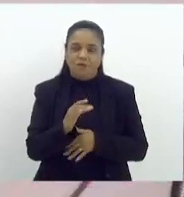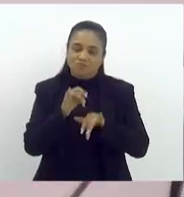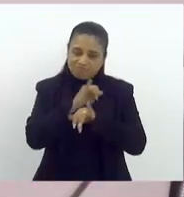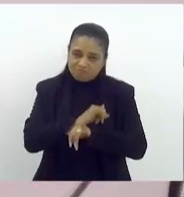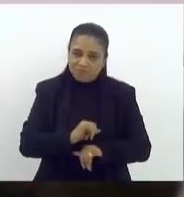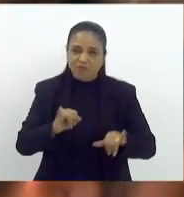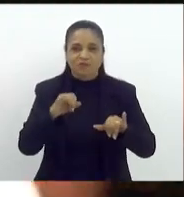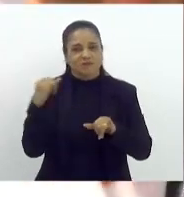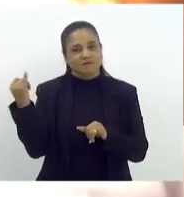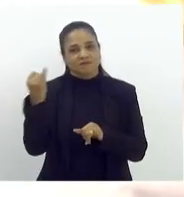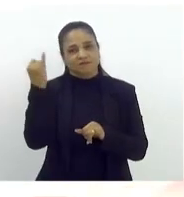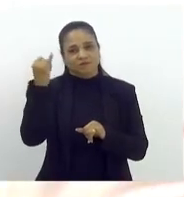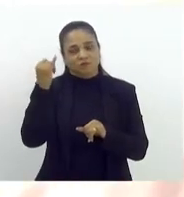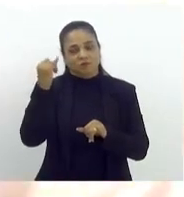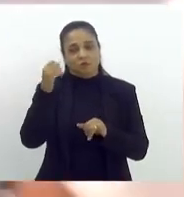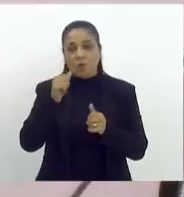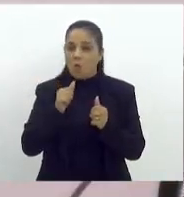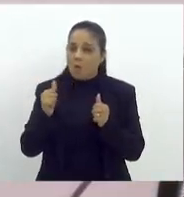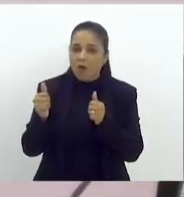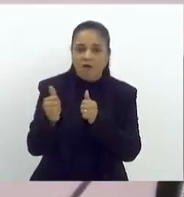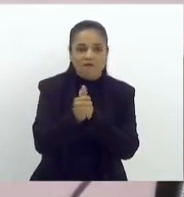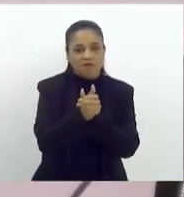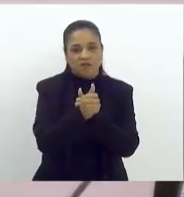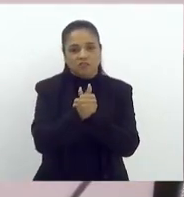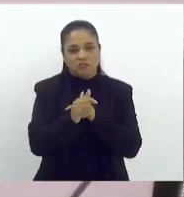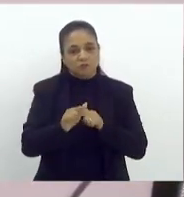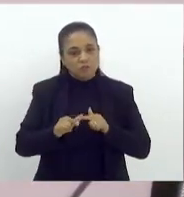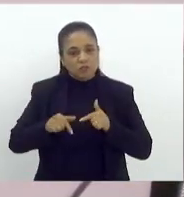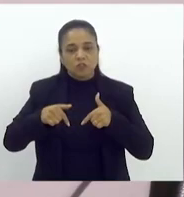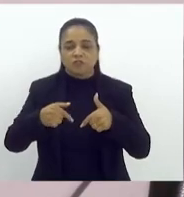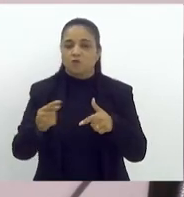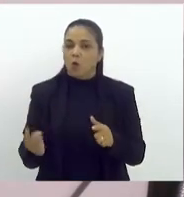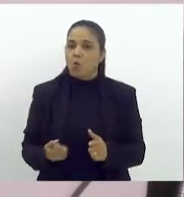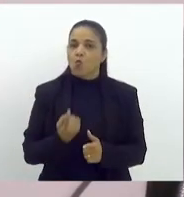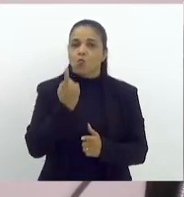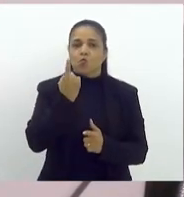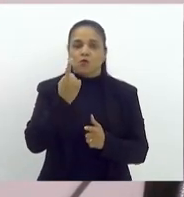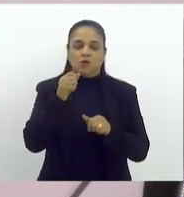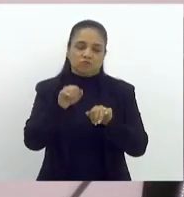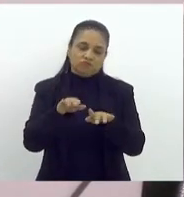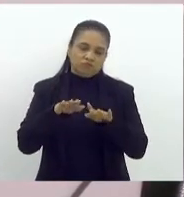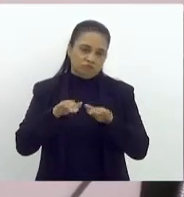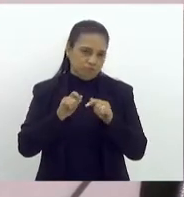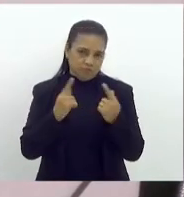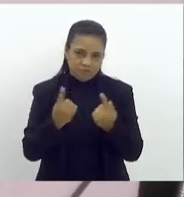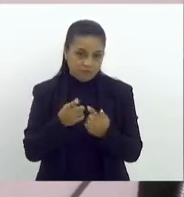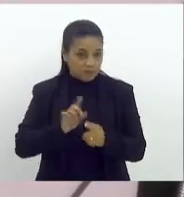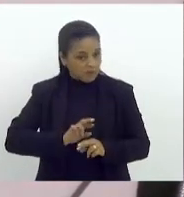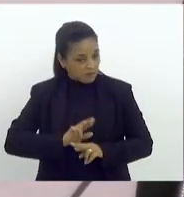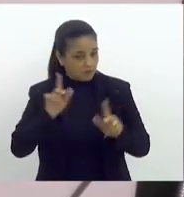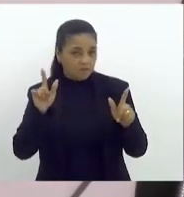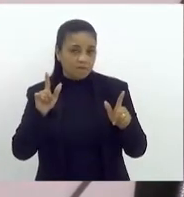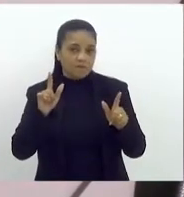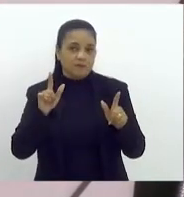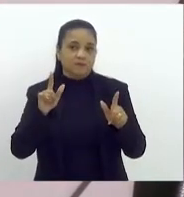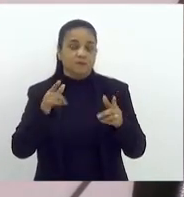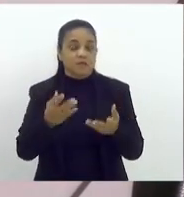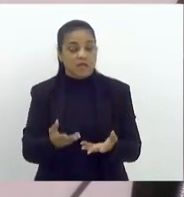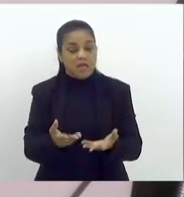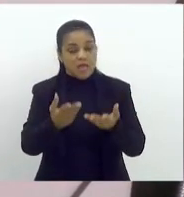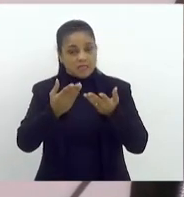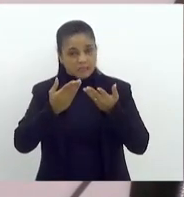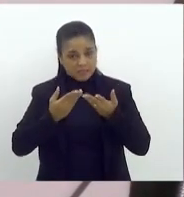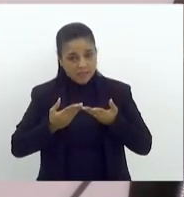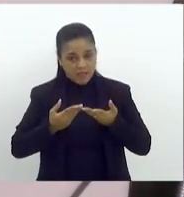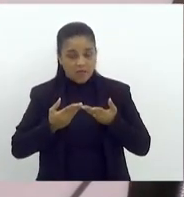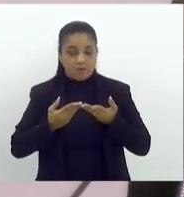Essa não é uma frente de iniciativa única e exclusiva 2 parlamentares os parlamentares recebem a